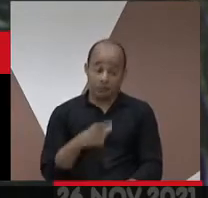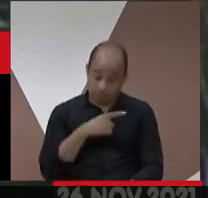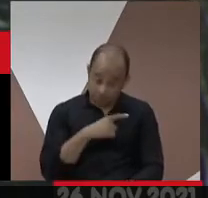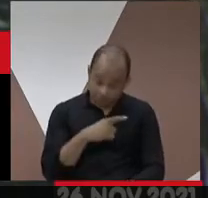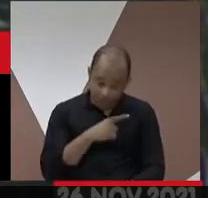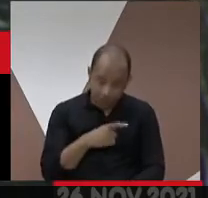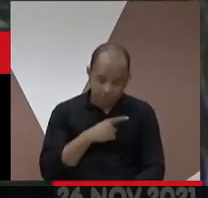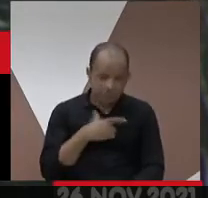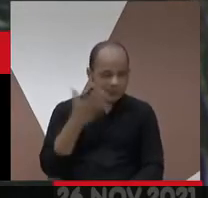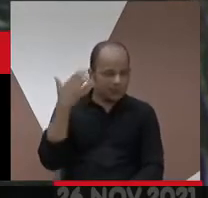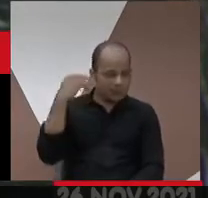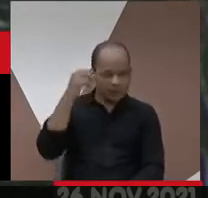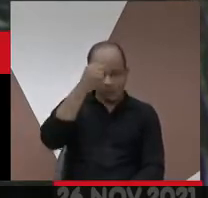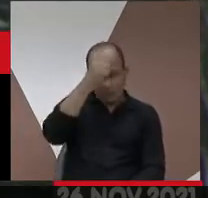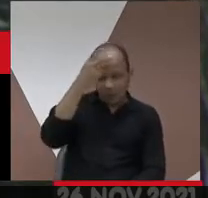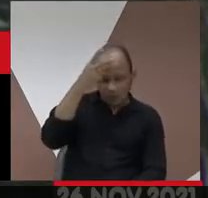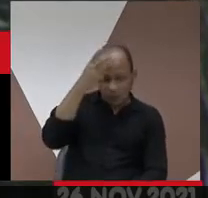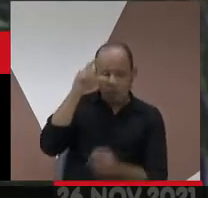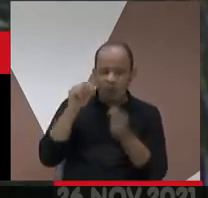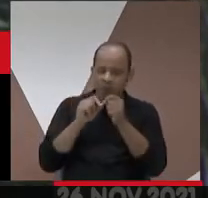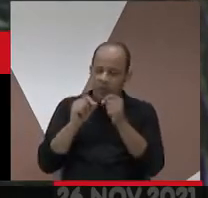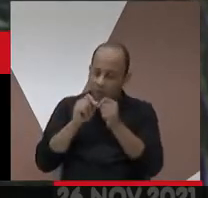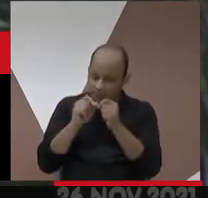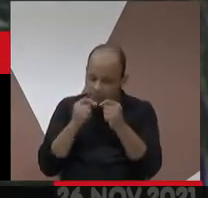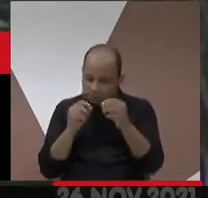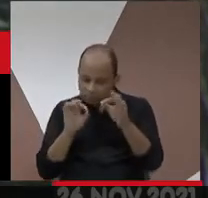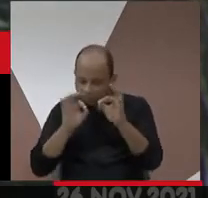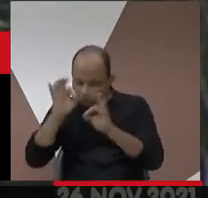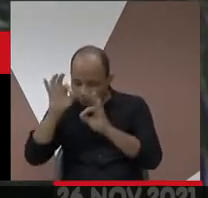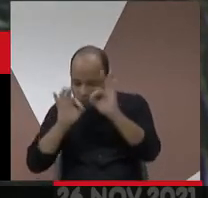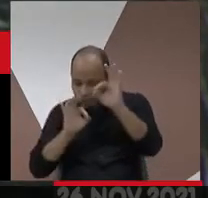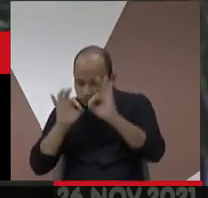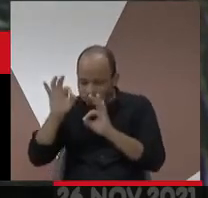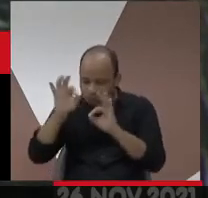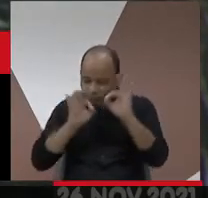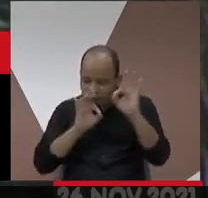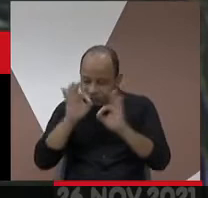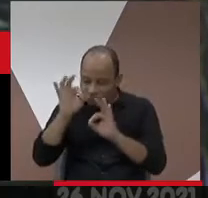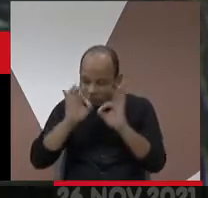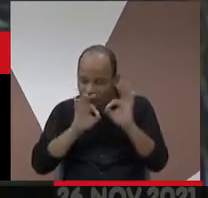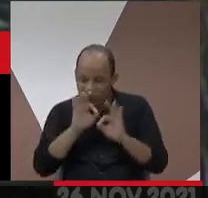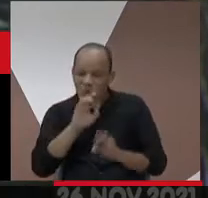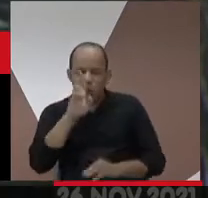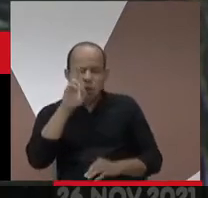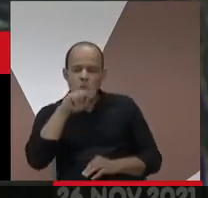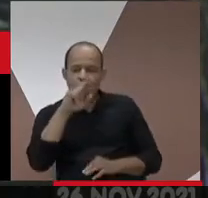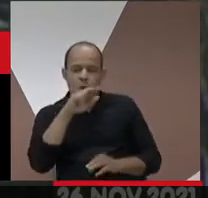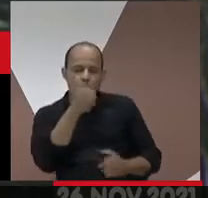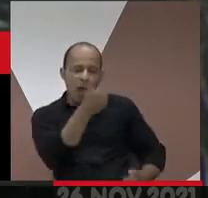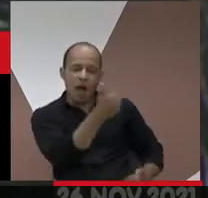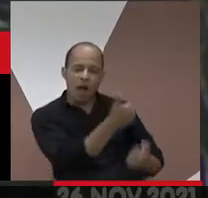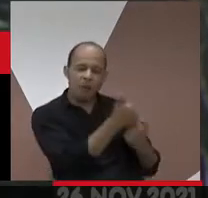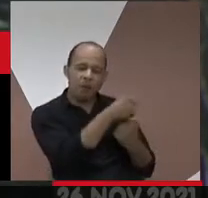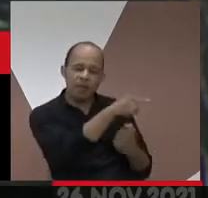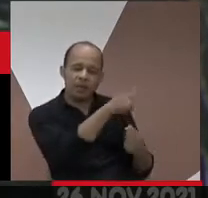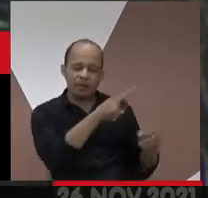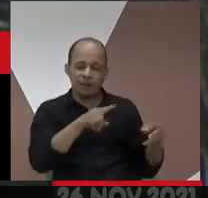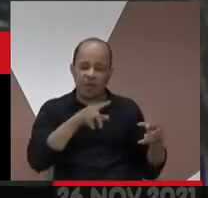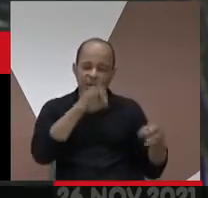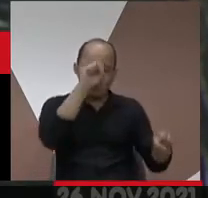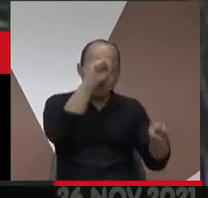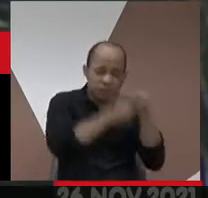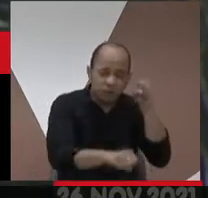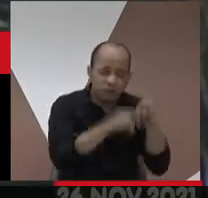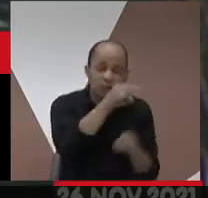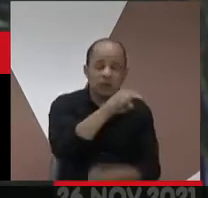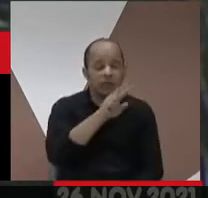traçado alternativo que a gente sempre defendeu. Nós nunca apoiamos o traçado do Rodoanel passando por Vargem das Flores. E